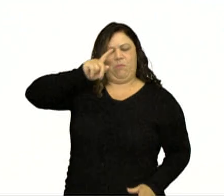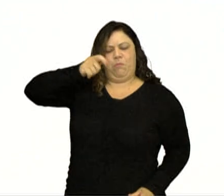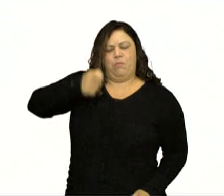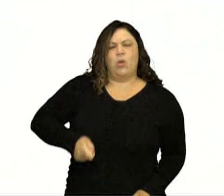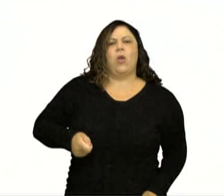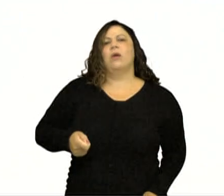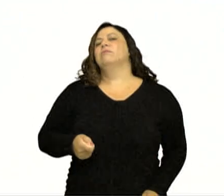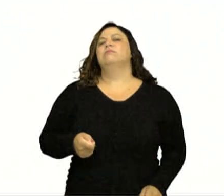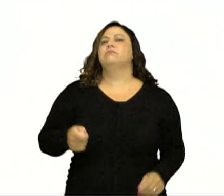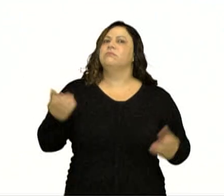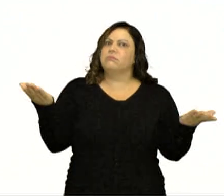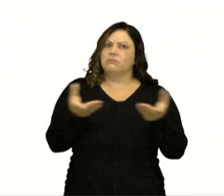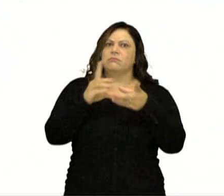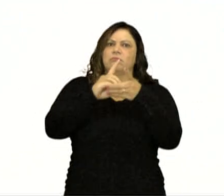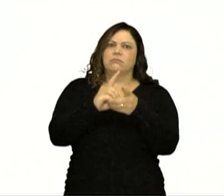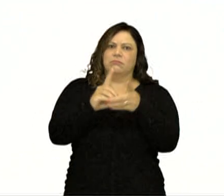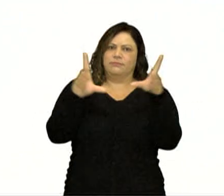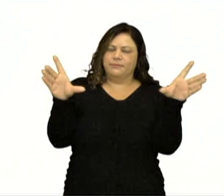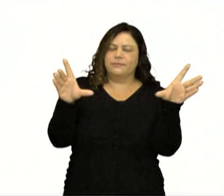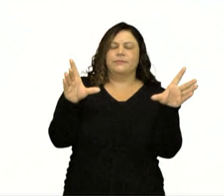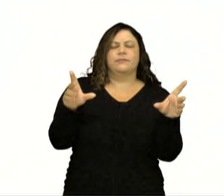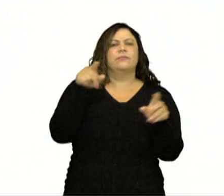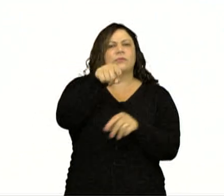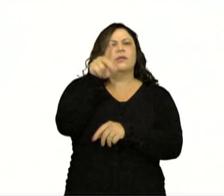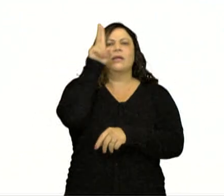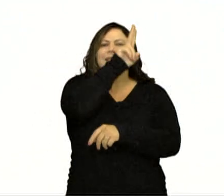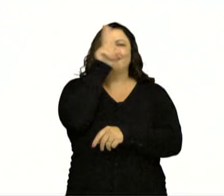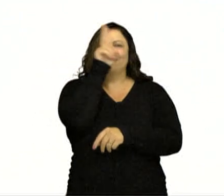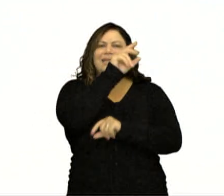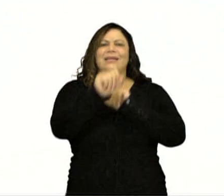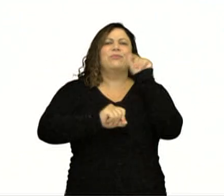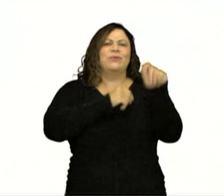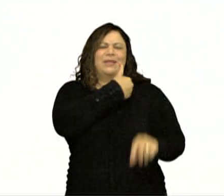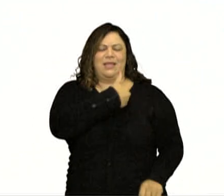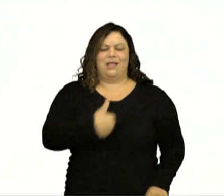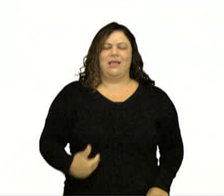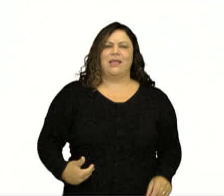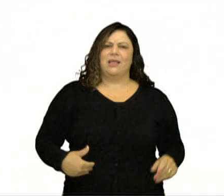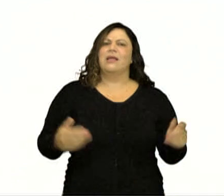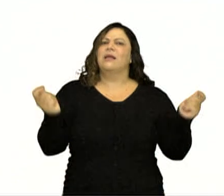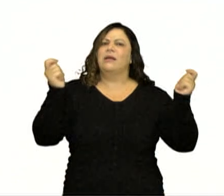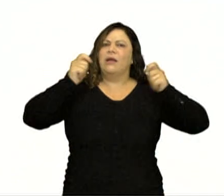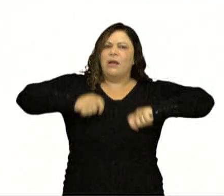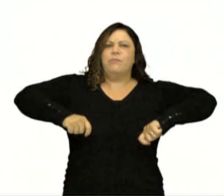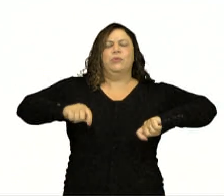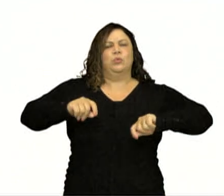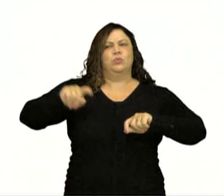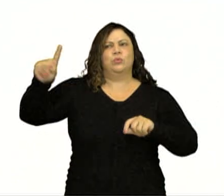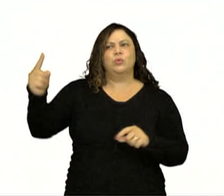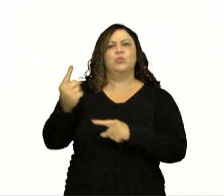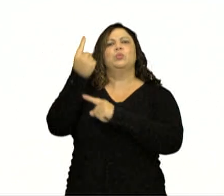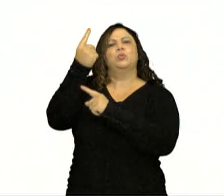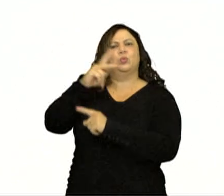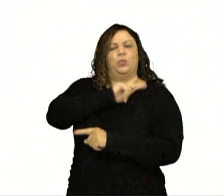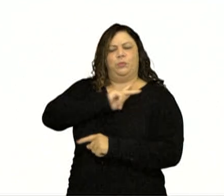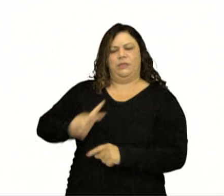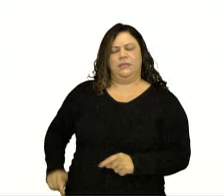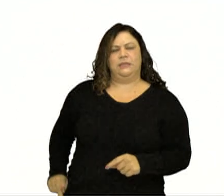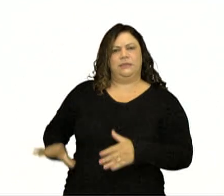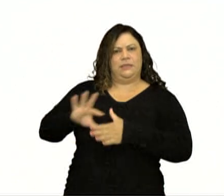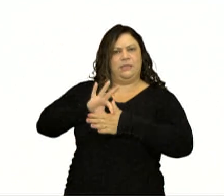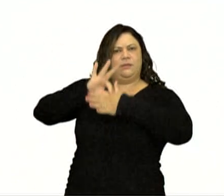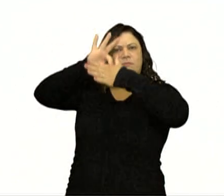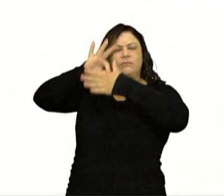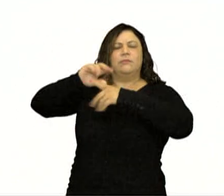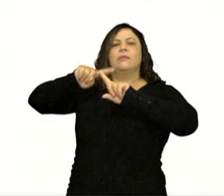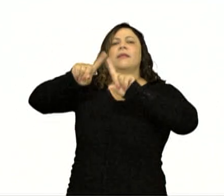governo mais democrático. Você lembra o que é uma república parlamentarista? É aquela que você tem um presidente como chefe de Estado, mas quem